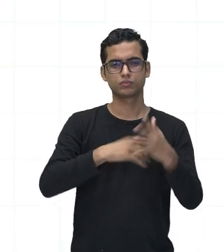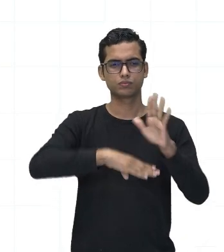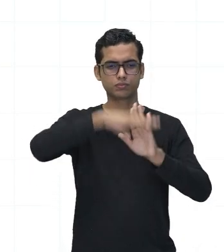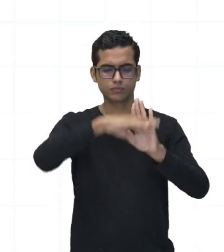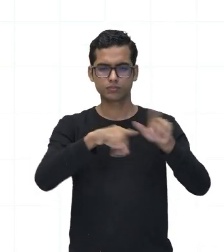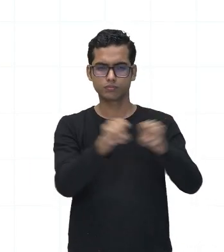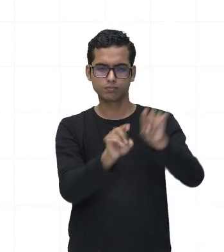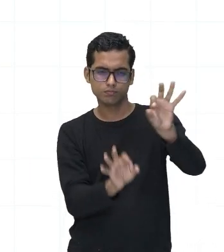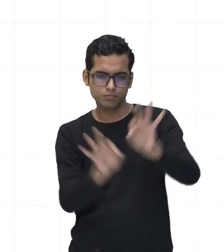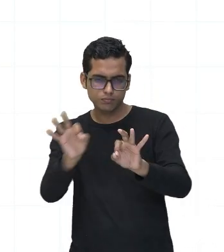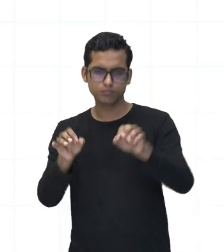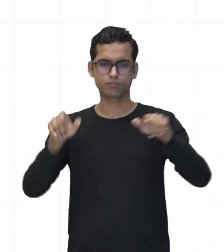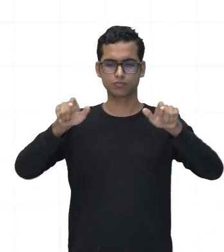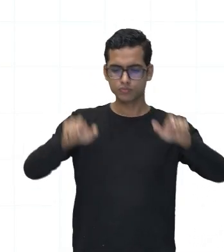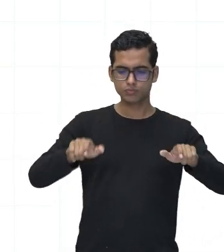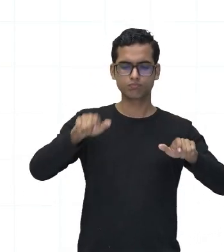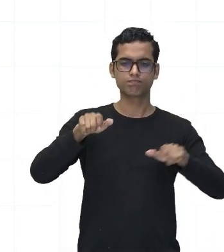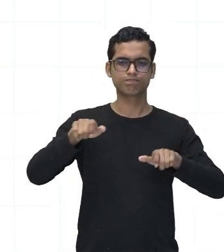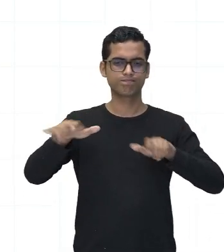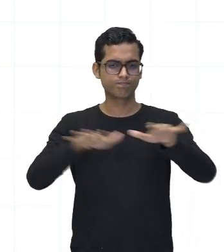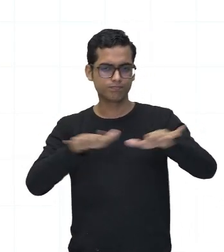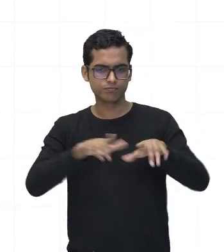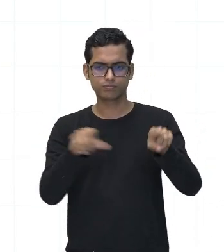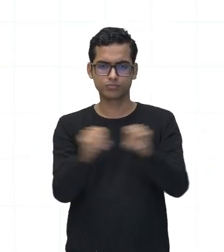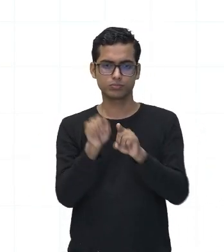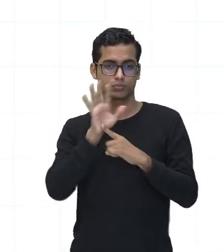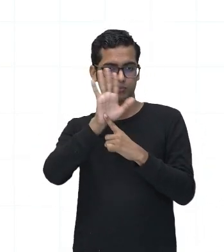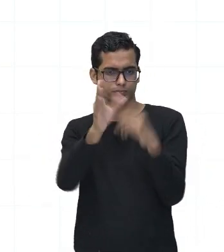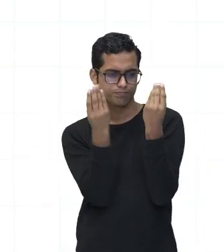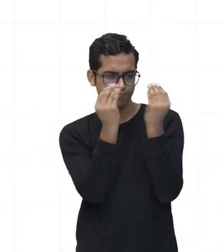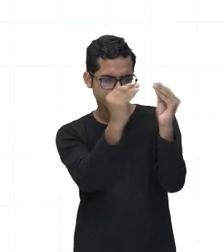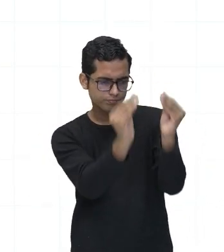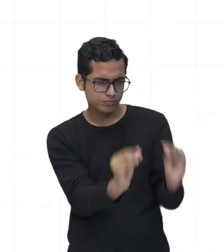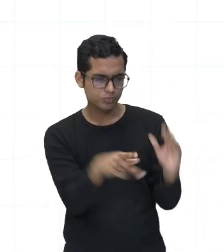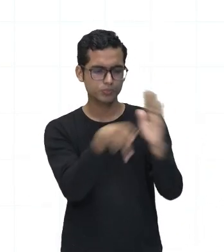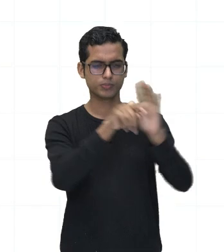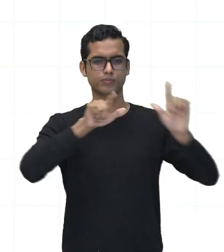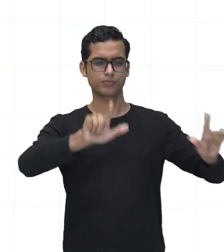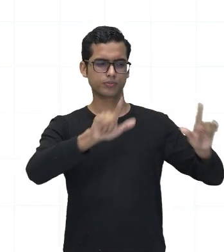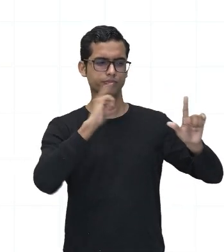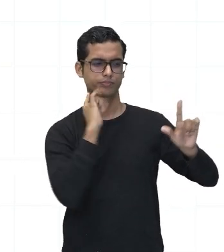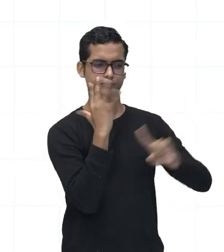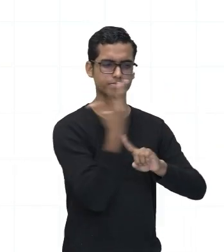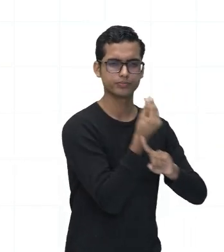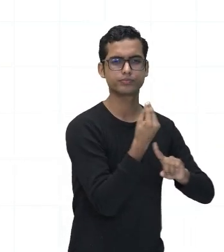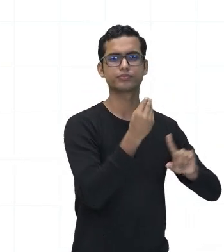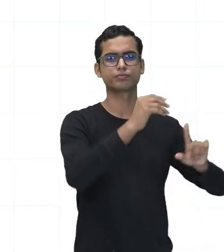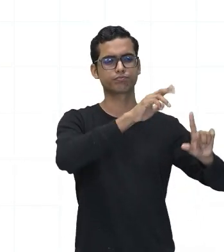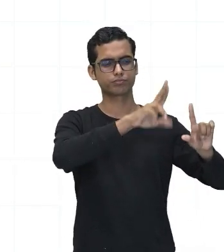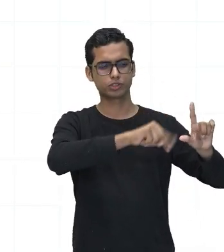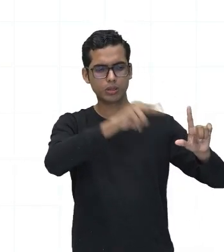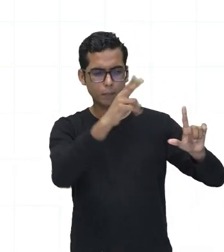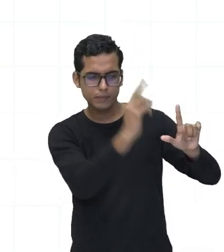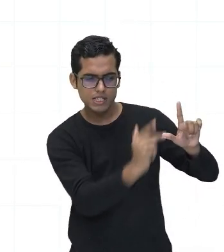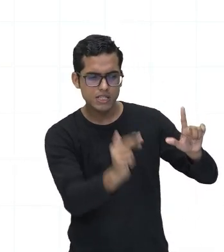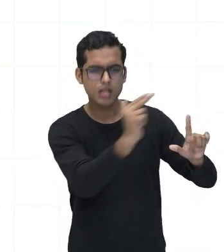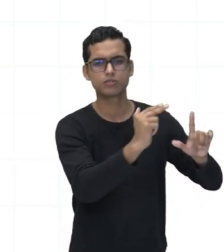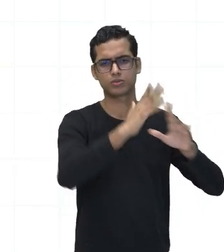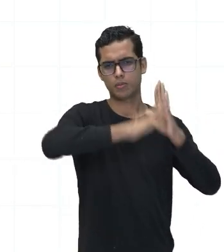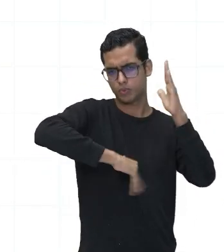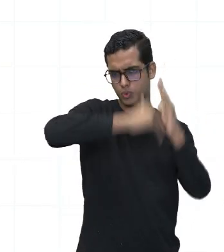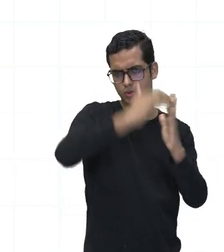espaço e movimento. Então, nós vamos estudar cada um desses elementos individualmente.